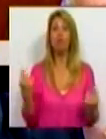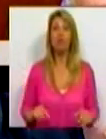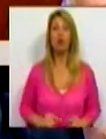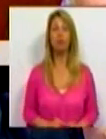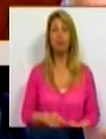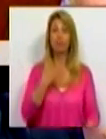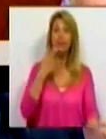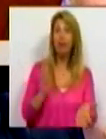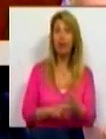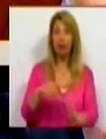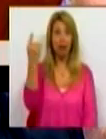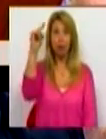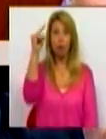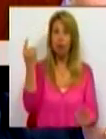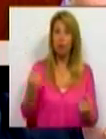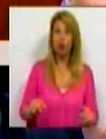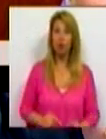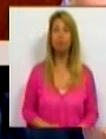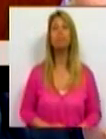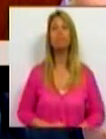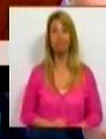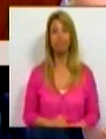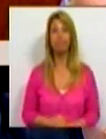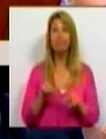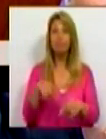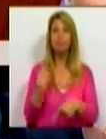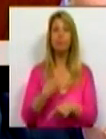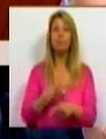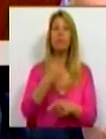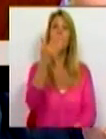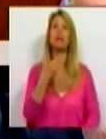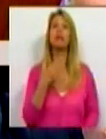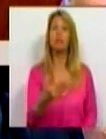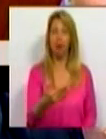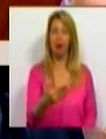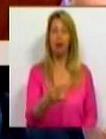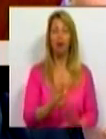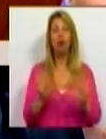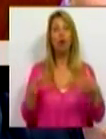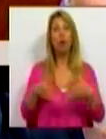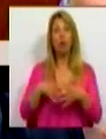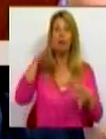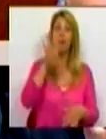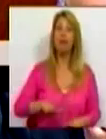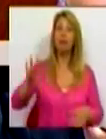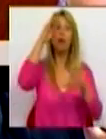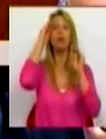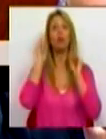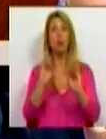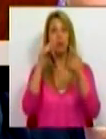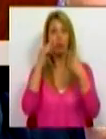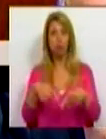A verdade é só uma, é que ainda esta semana o Conselho Nacional de Educação